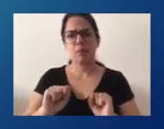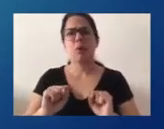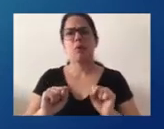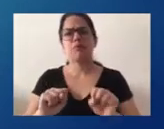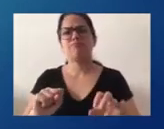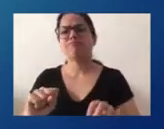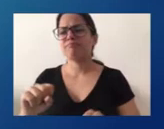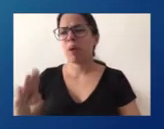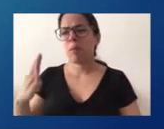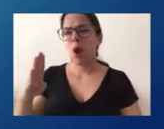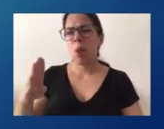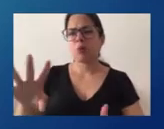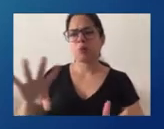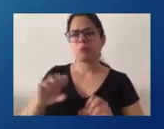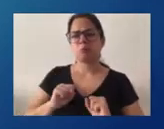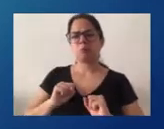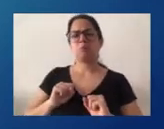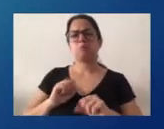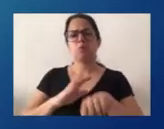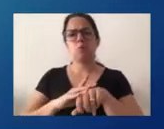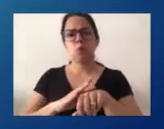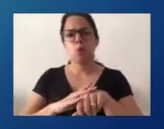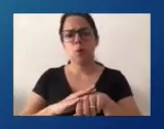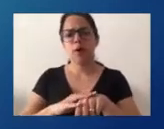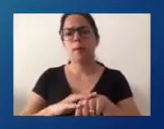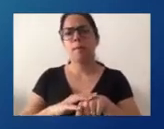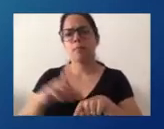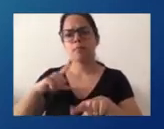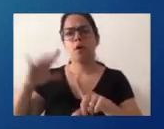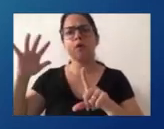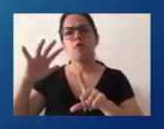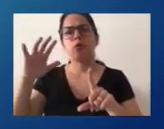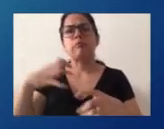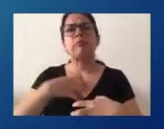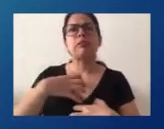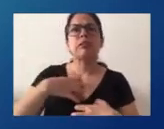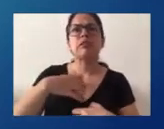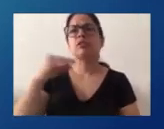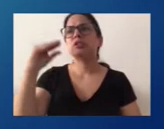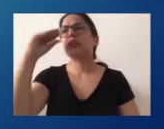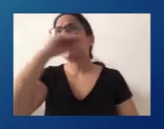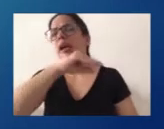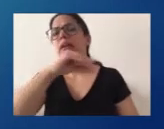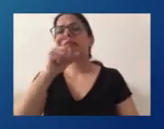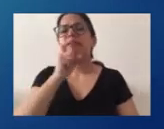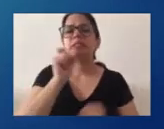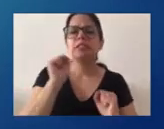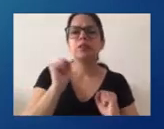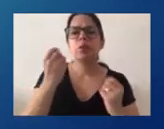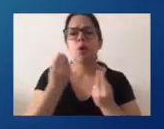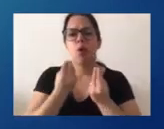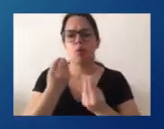Além disso, né, ambientes que têm essa umidade elevada, né, tem locais alagados, ainda existe o risco, né, de queda. Então,